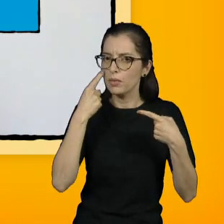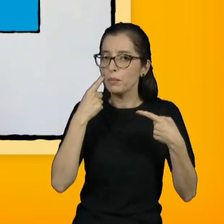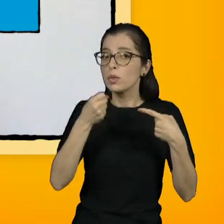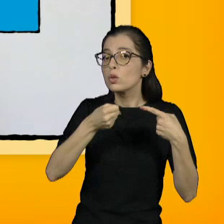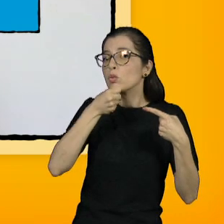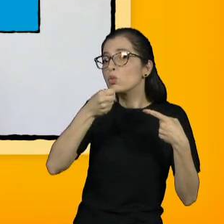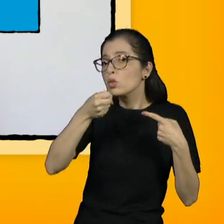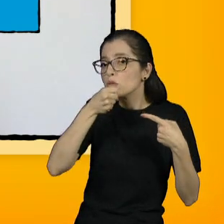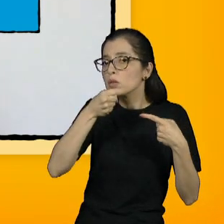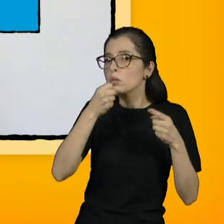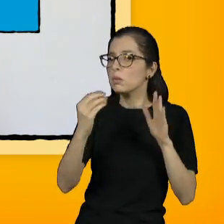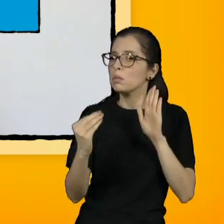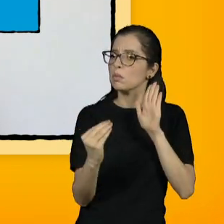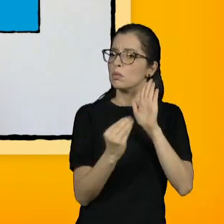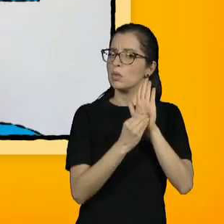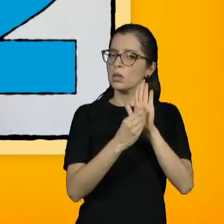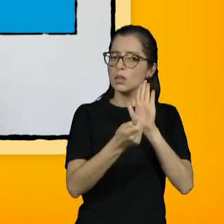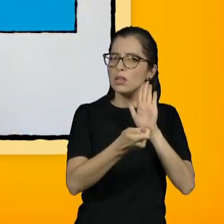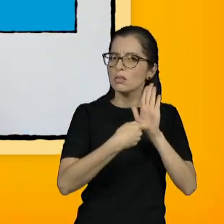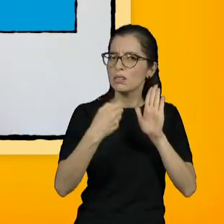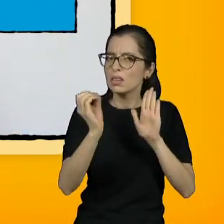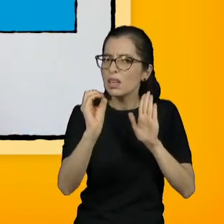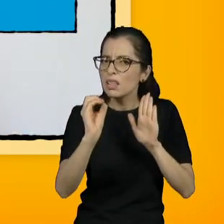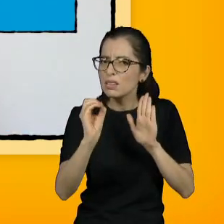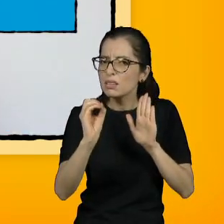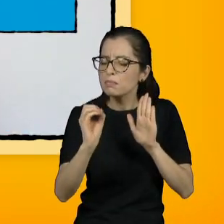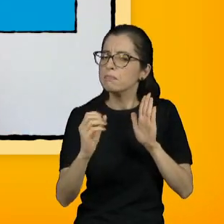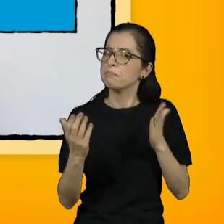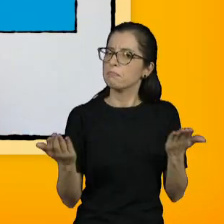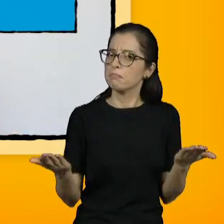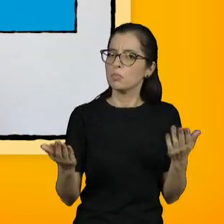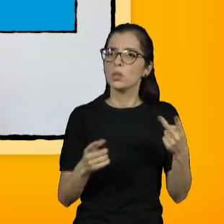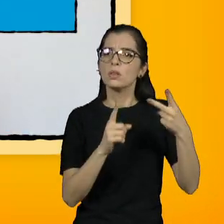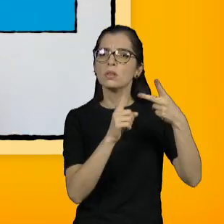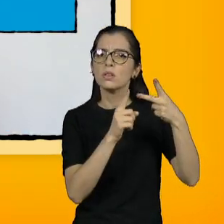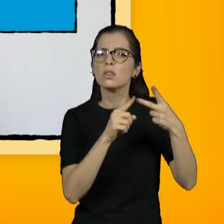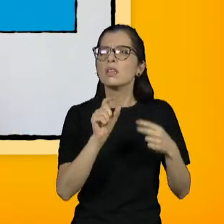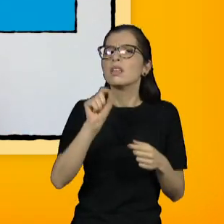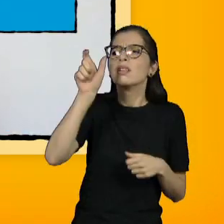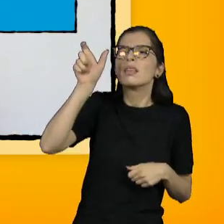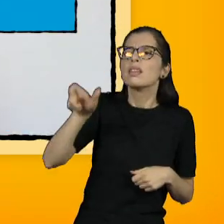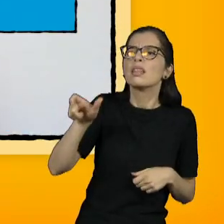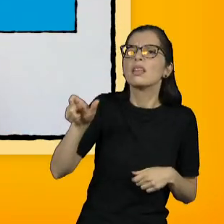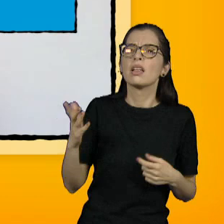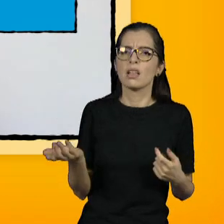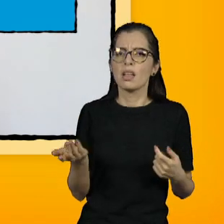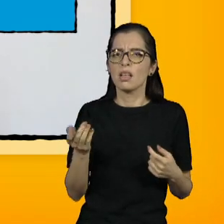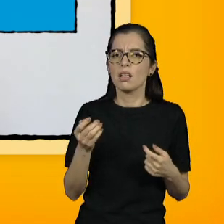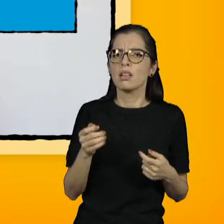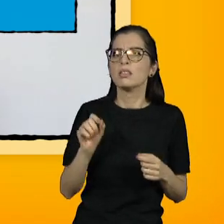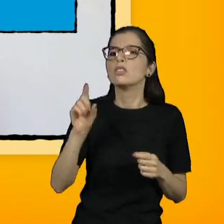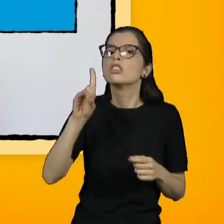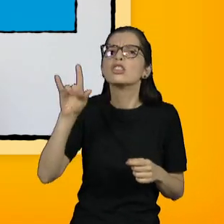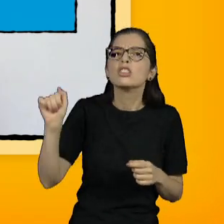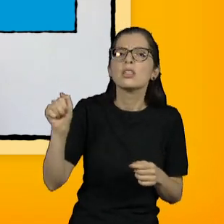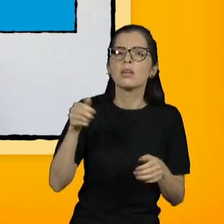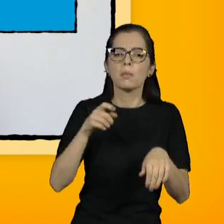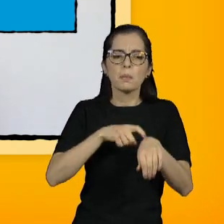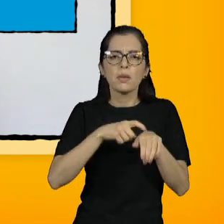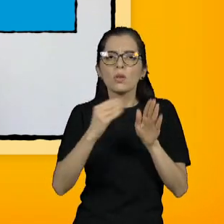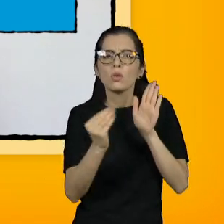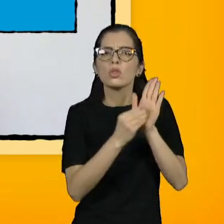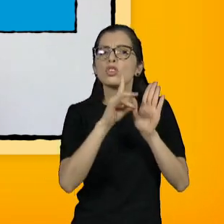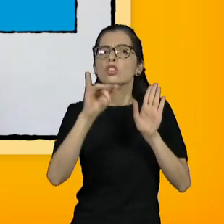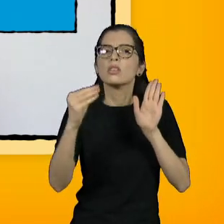está assinada, desconfie. Segundo, se você tem uma reportagem e ela não tem data, desconfie mais ainda, porque ela pode até